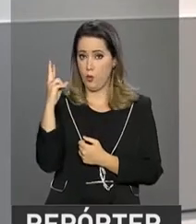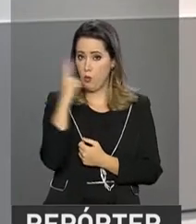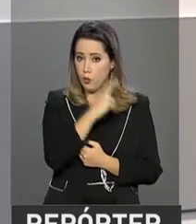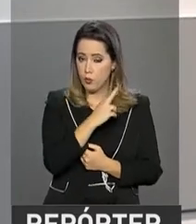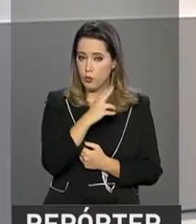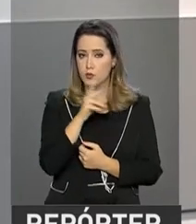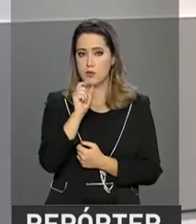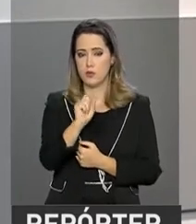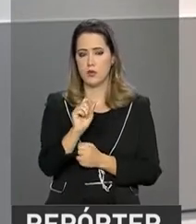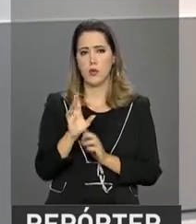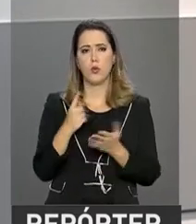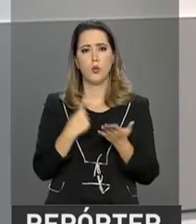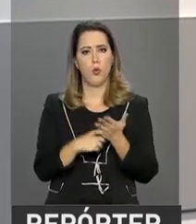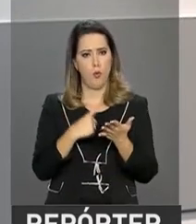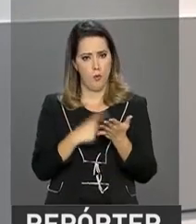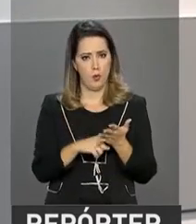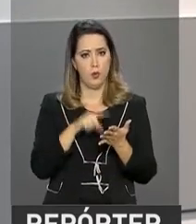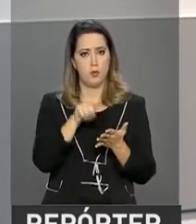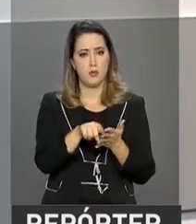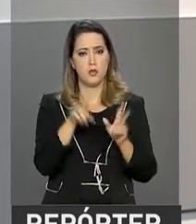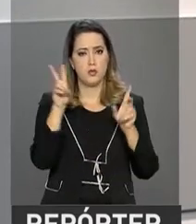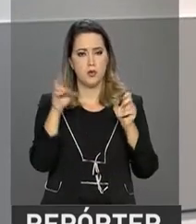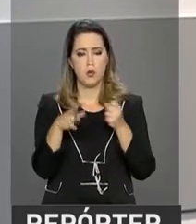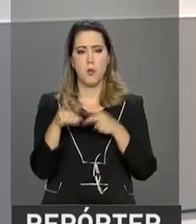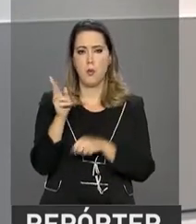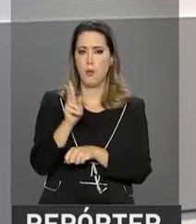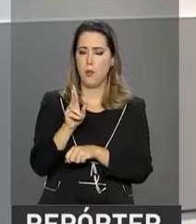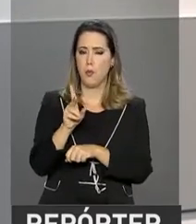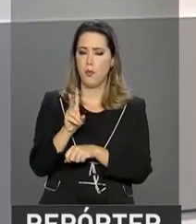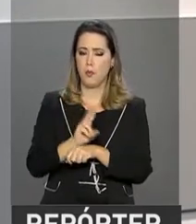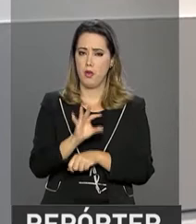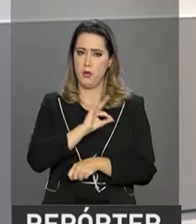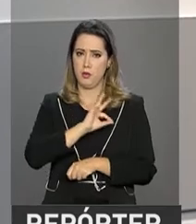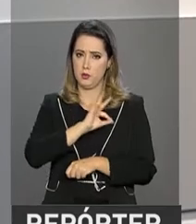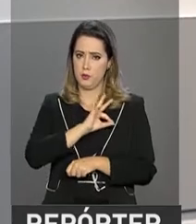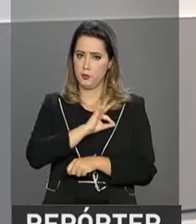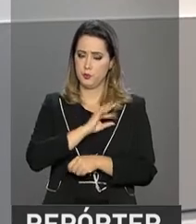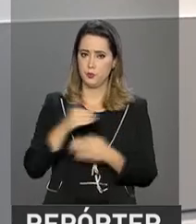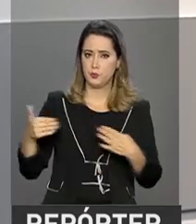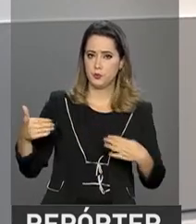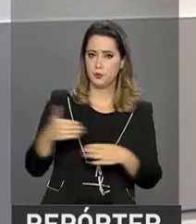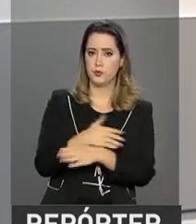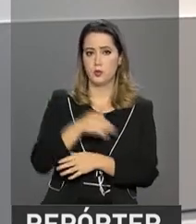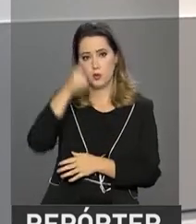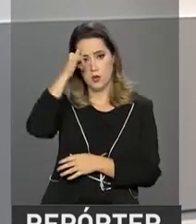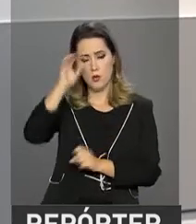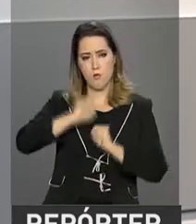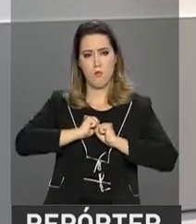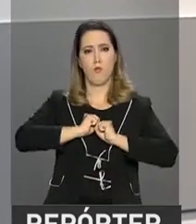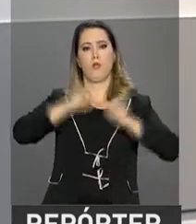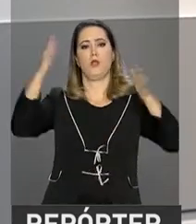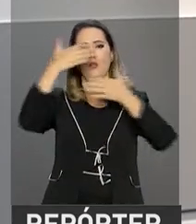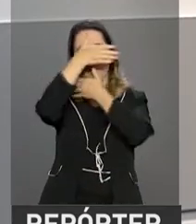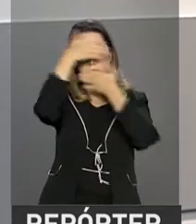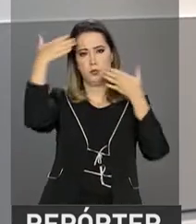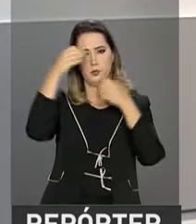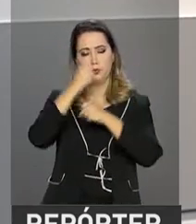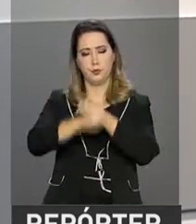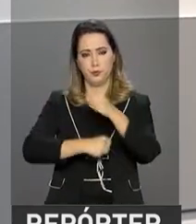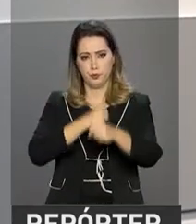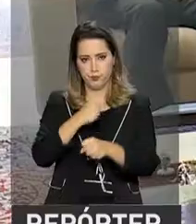na agenda do encontro temas como o policiamento nas fronteiras e combate ao terrorismo durante a copa do mundo do ano que